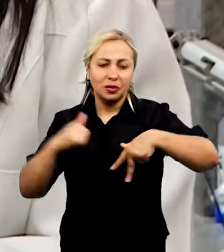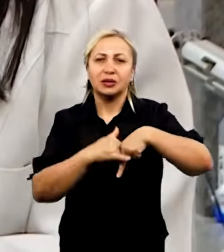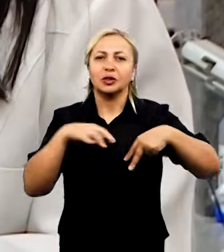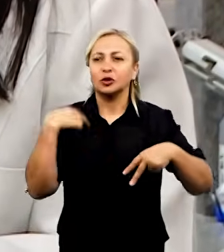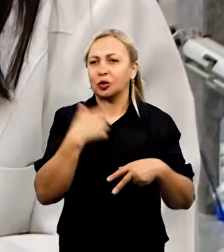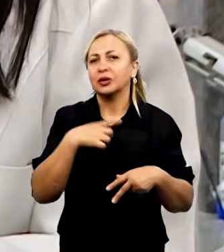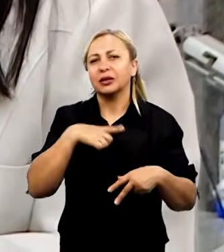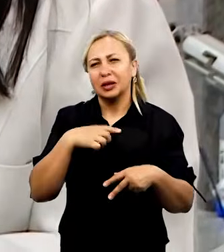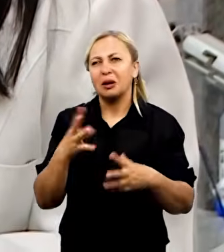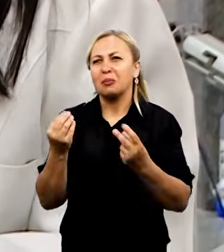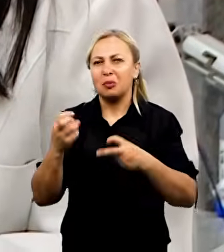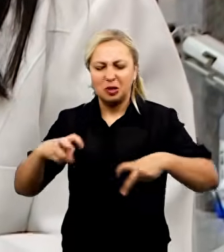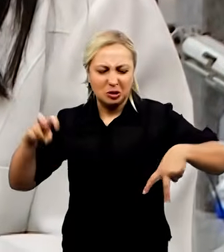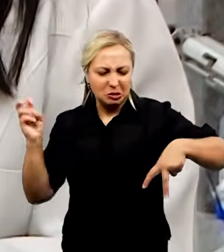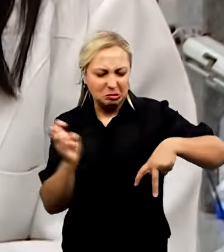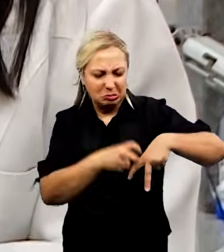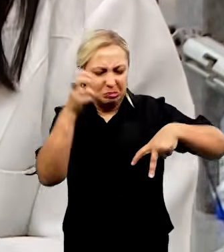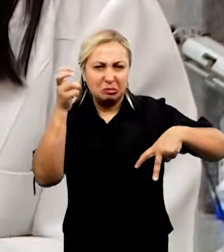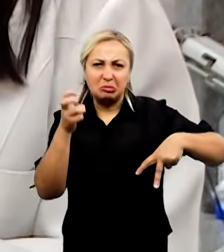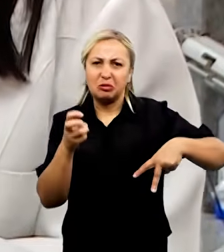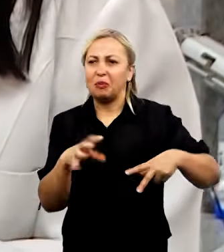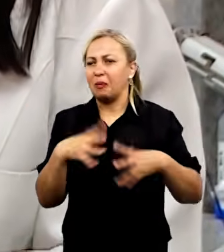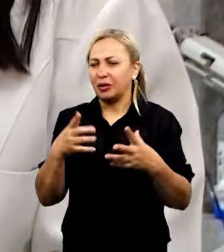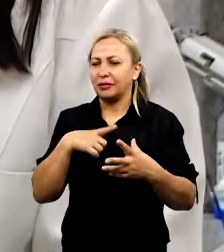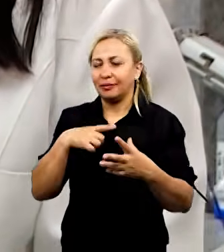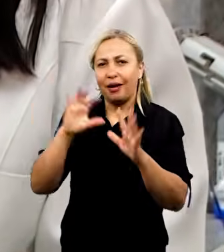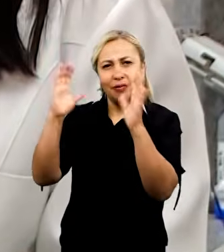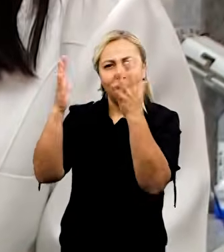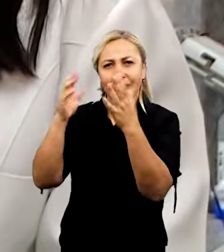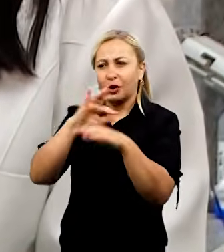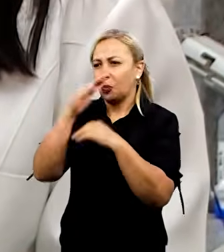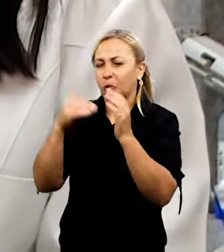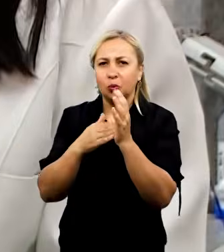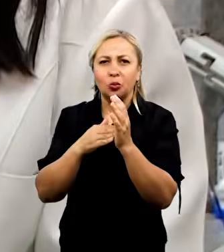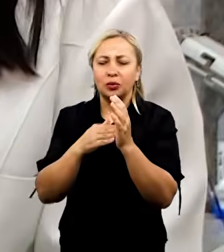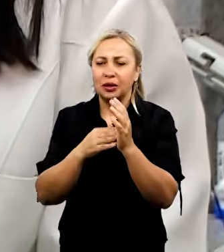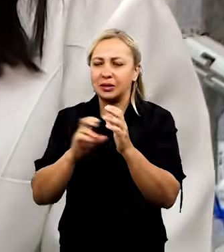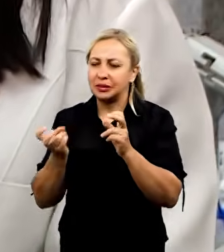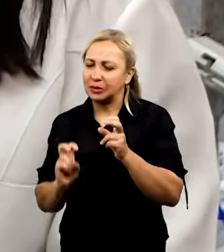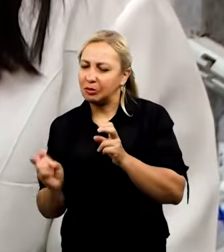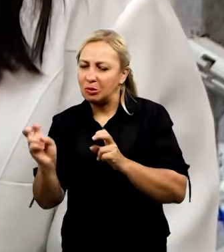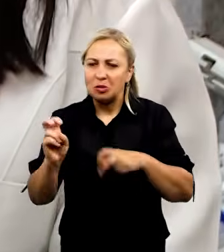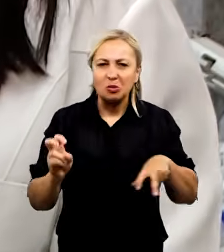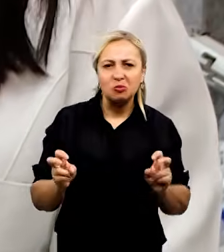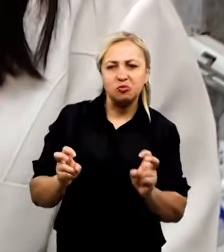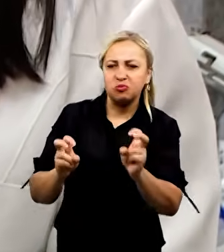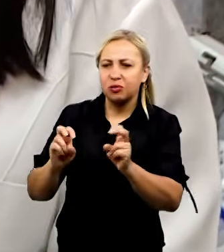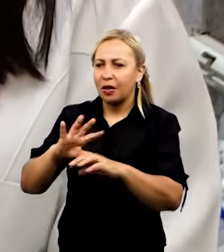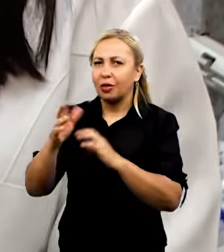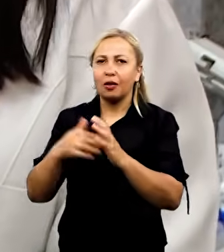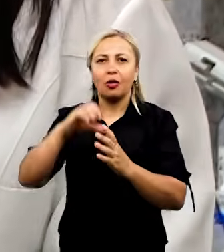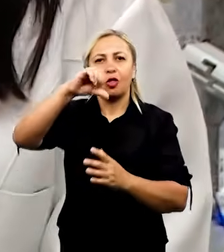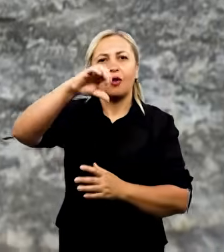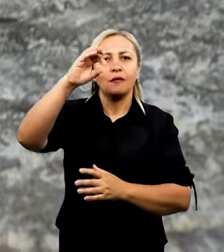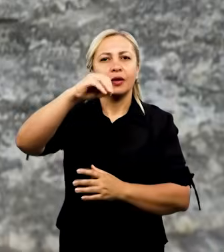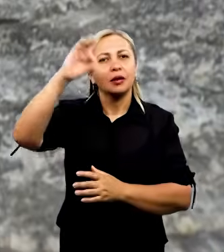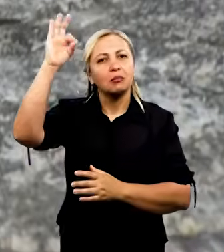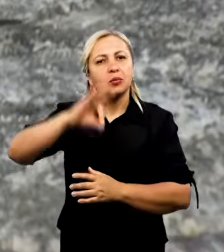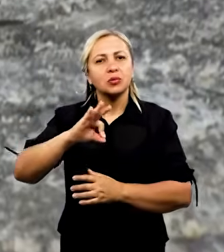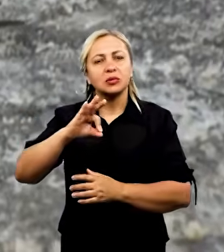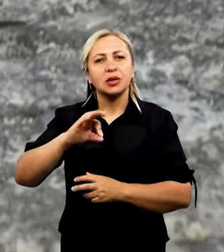que a gente tem em maior quantidade quando a gente analisa todas as serpentes que provocam